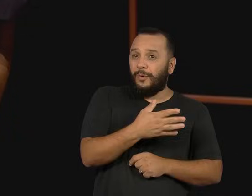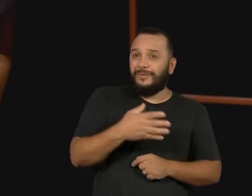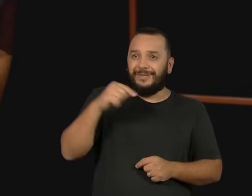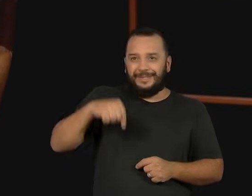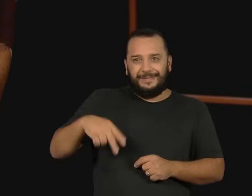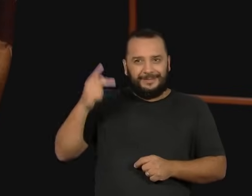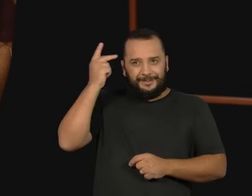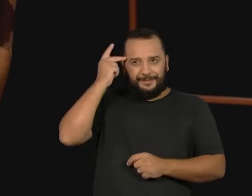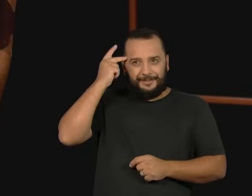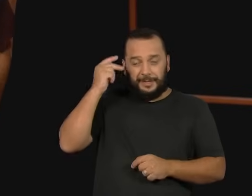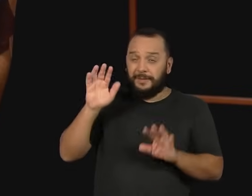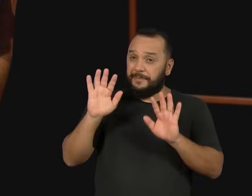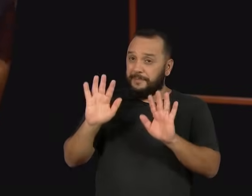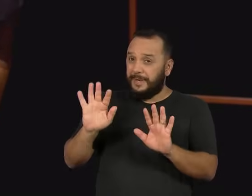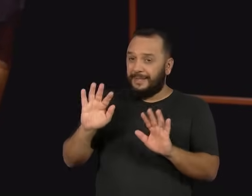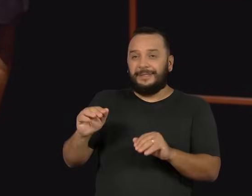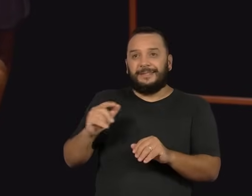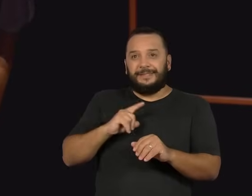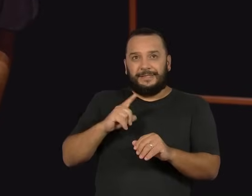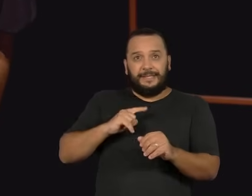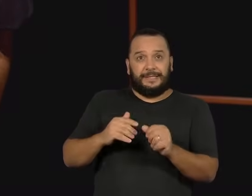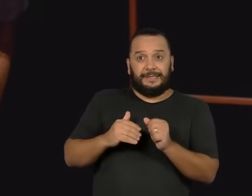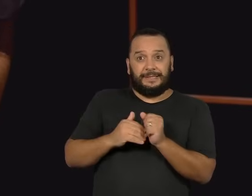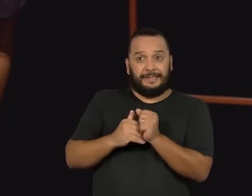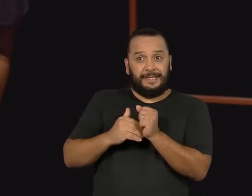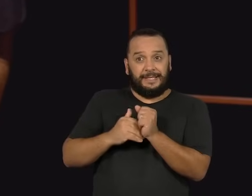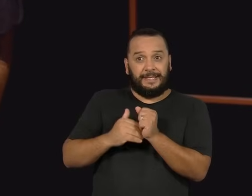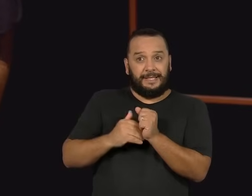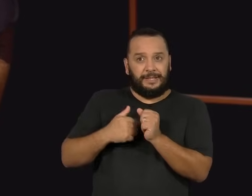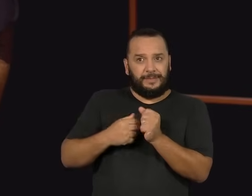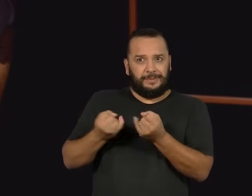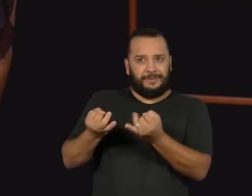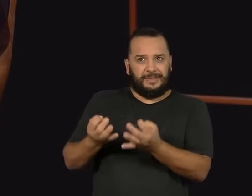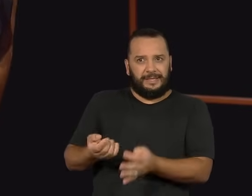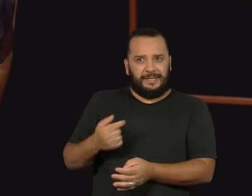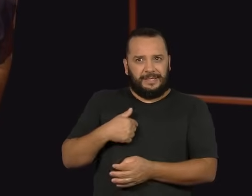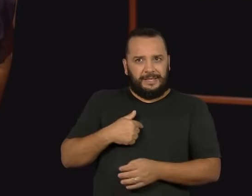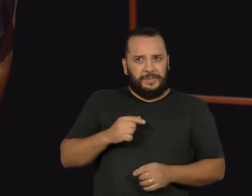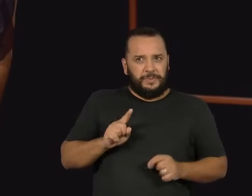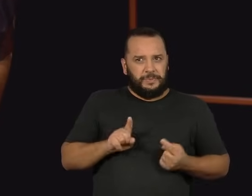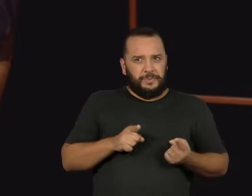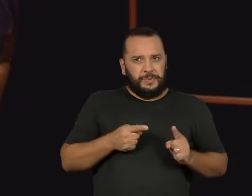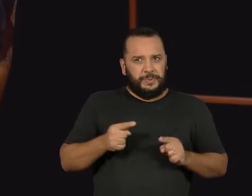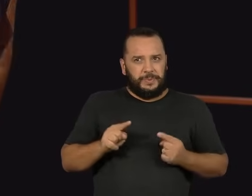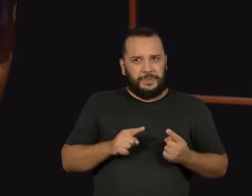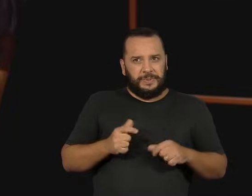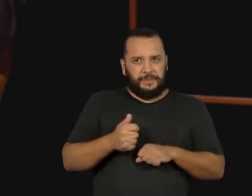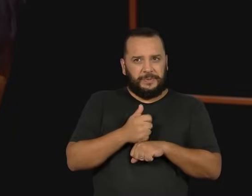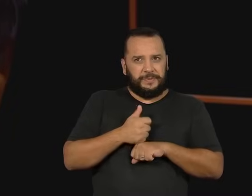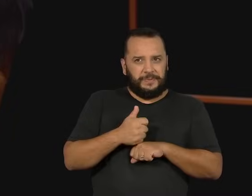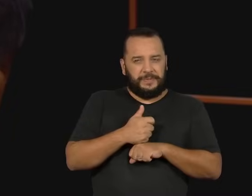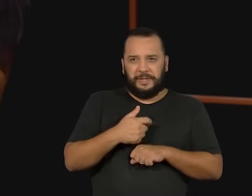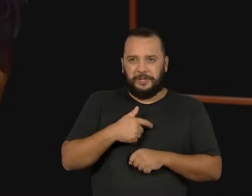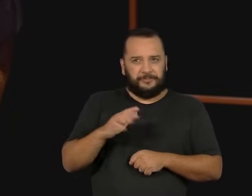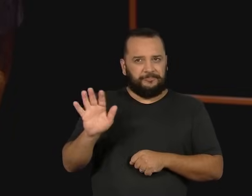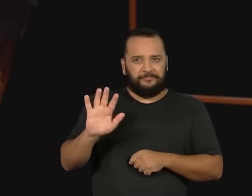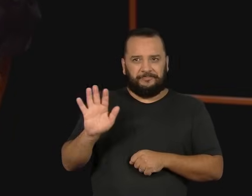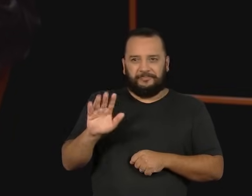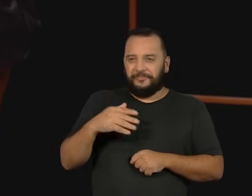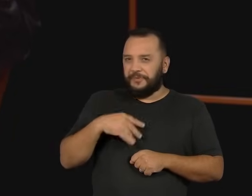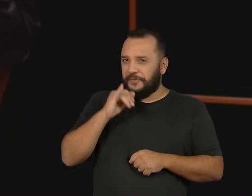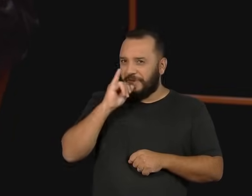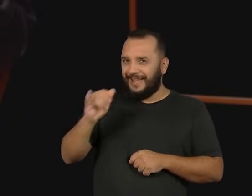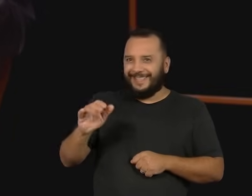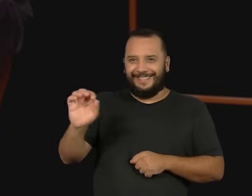trazendo, mas guardando o segredo sobre o fato de que eu estava escondendo o